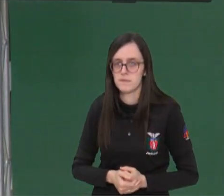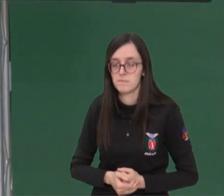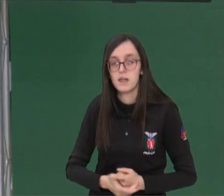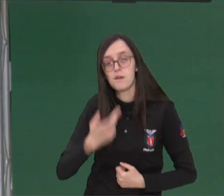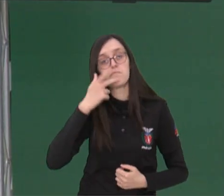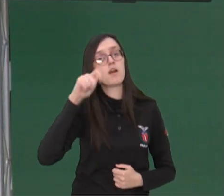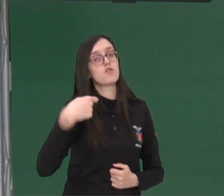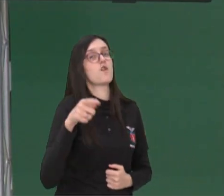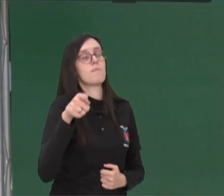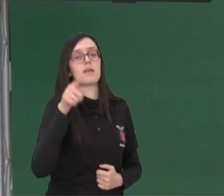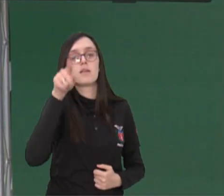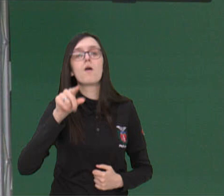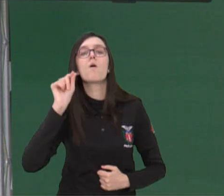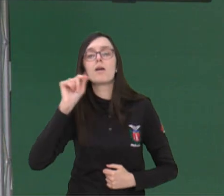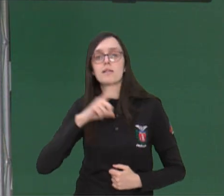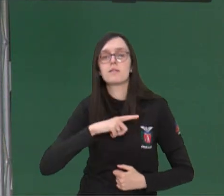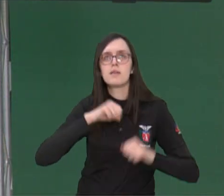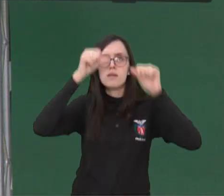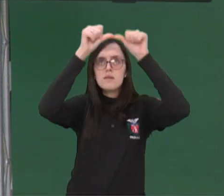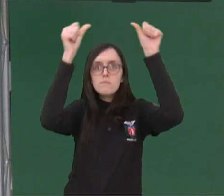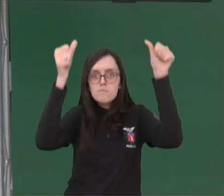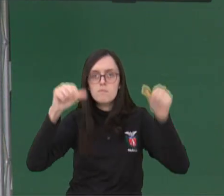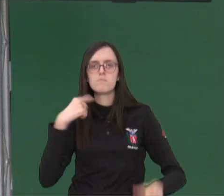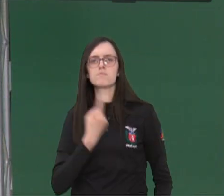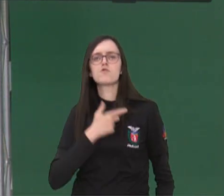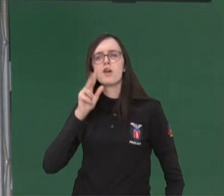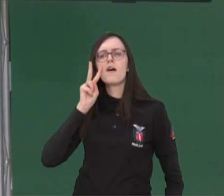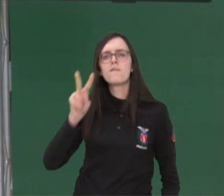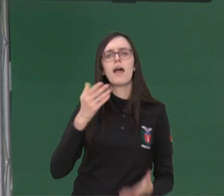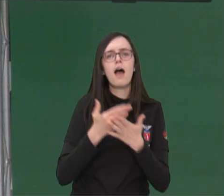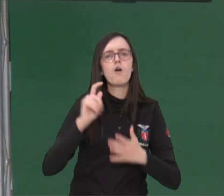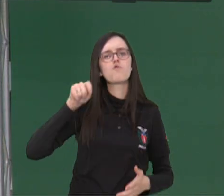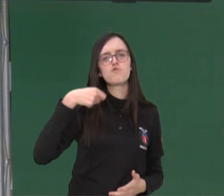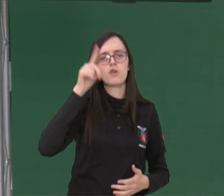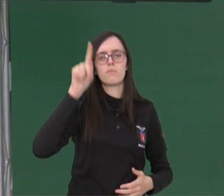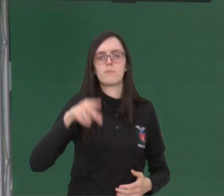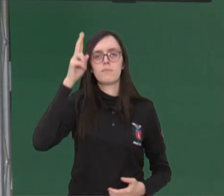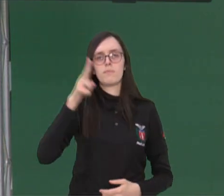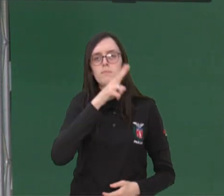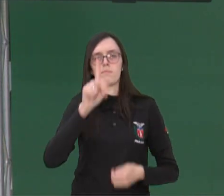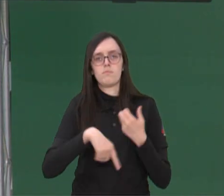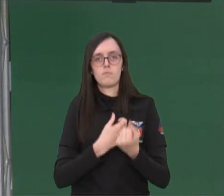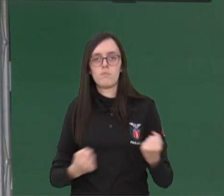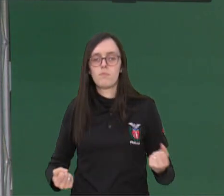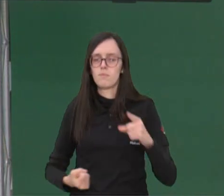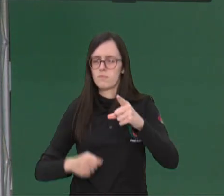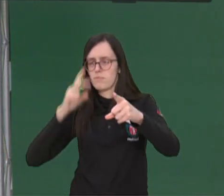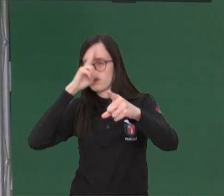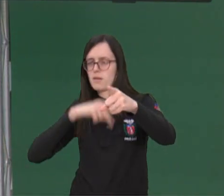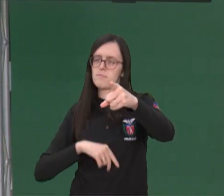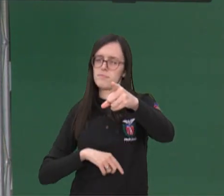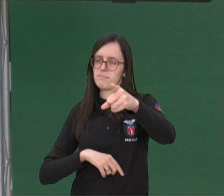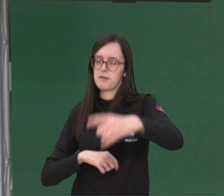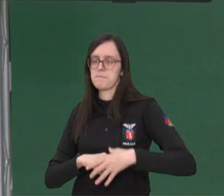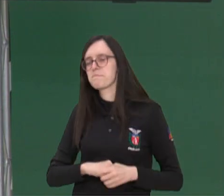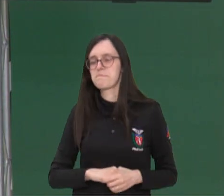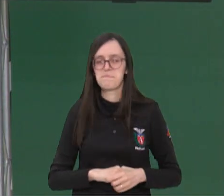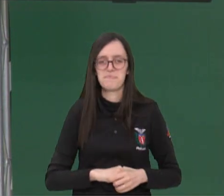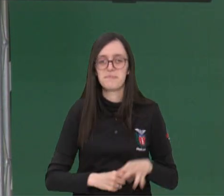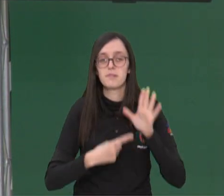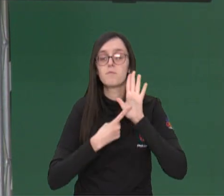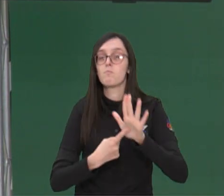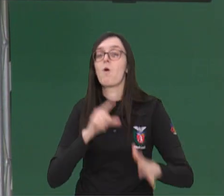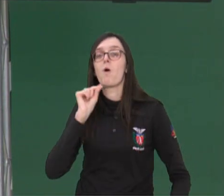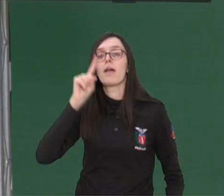falar nisso, esse mapa que nós já vimos numa aula sobre os jesuítas. Você vai lembrar desse mapinha, que